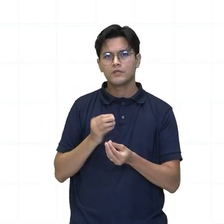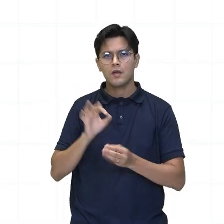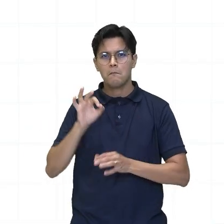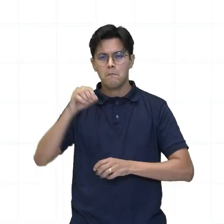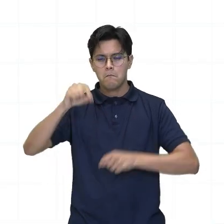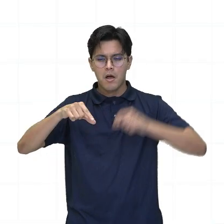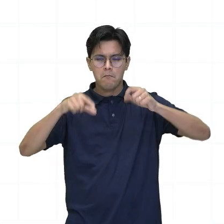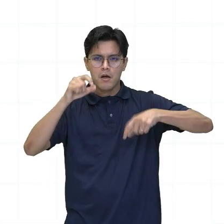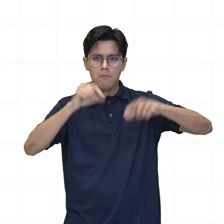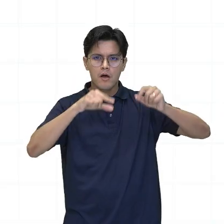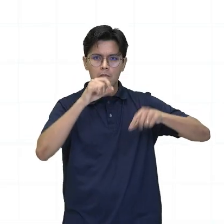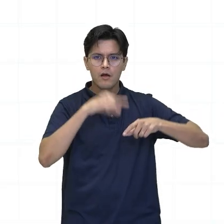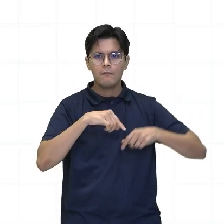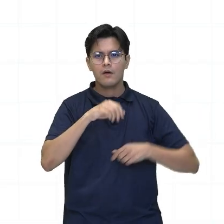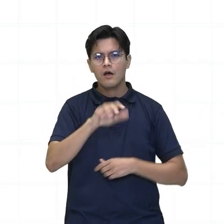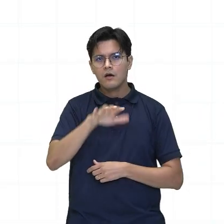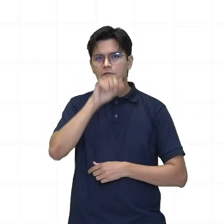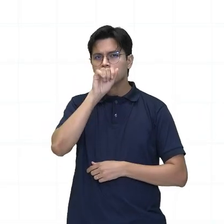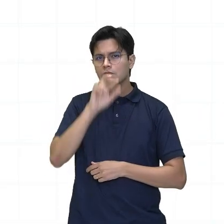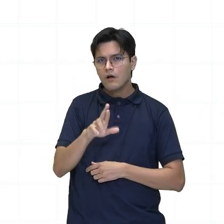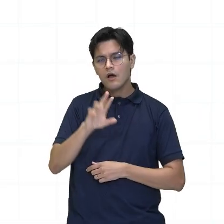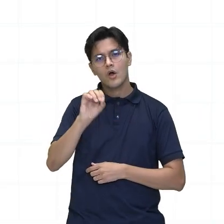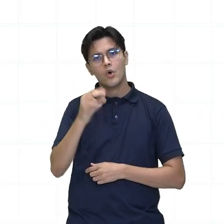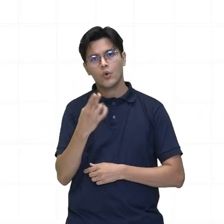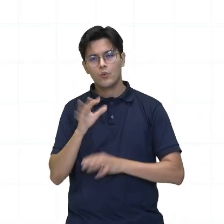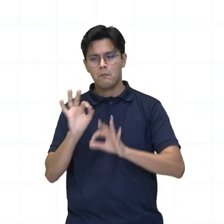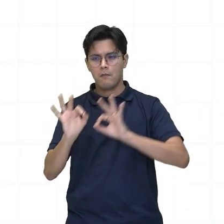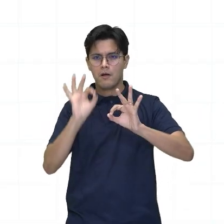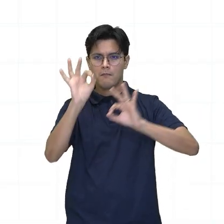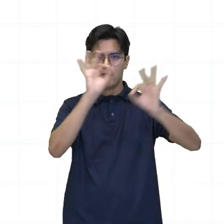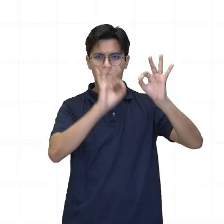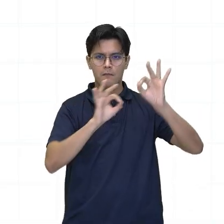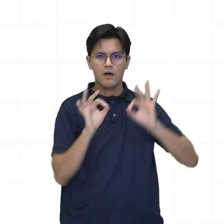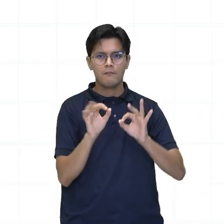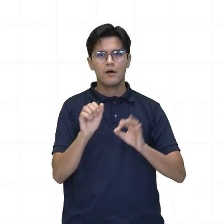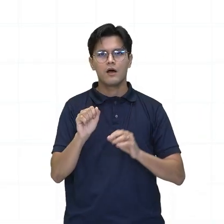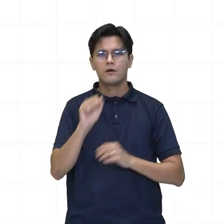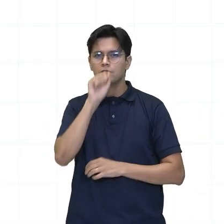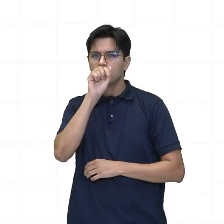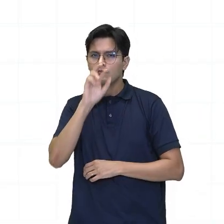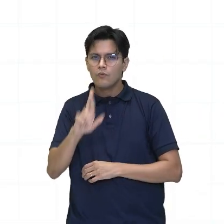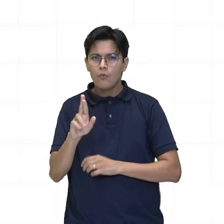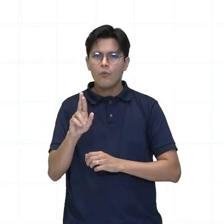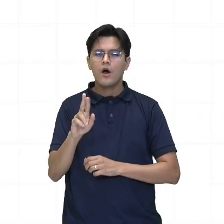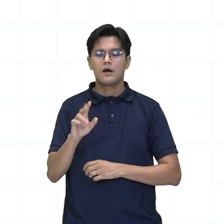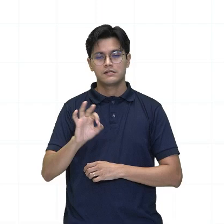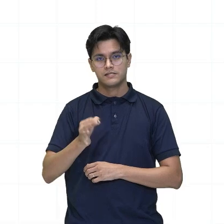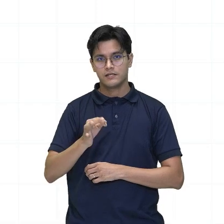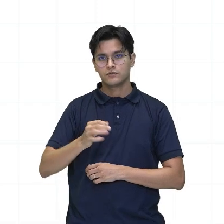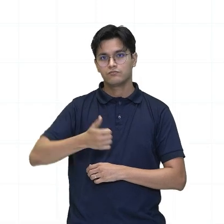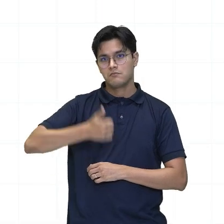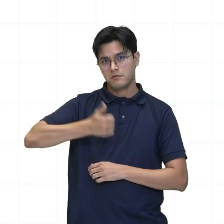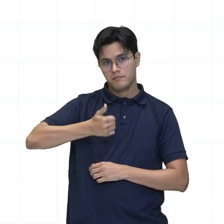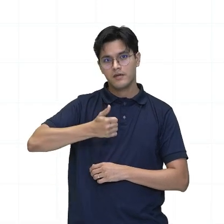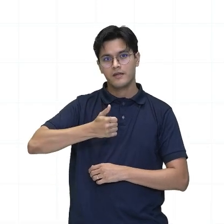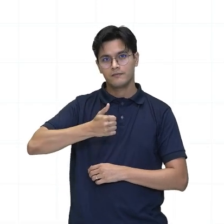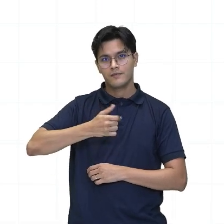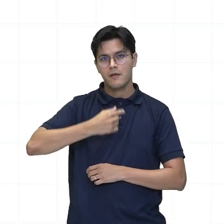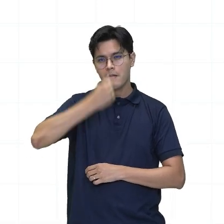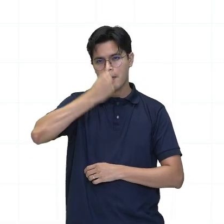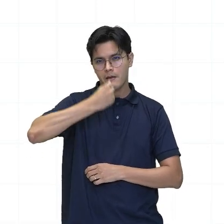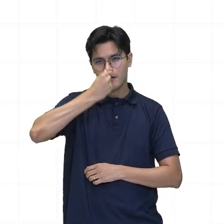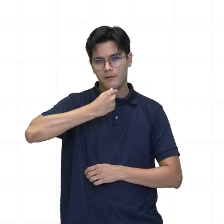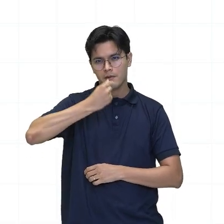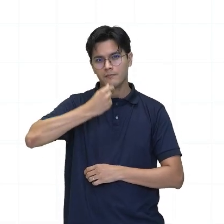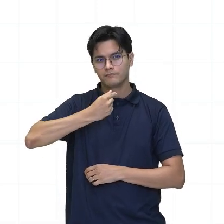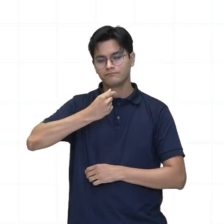respiratórias ou partículas suspensas no ar. E a primeira delas que eu vou citar para vocês é a gripe. Veja que a